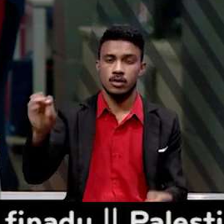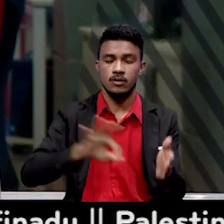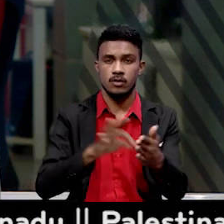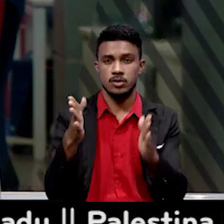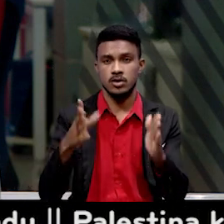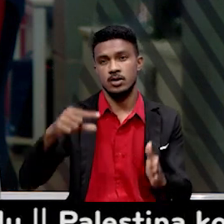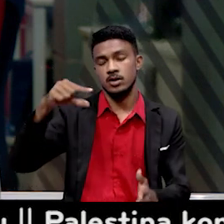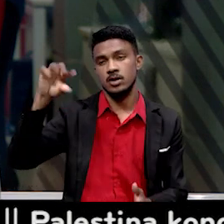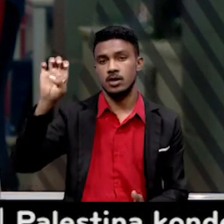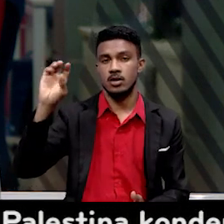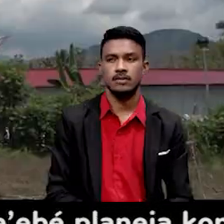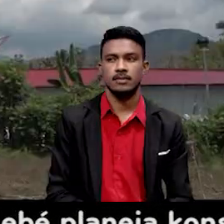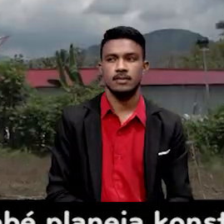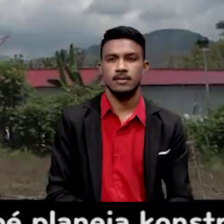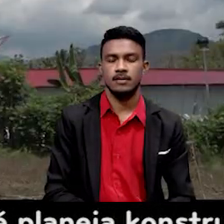xilogia nebeas.